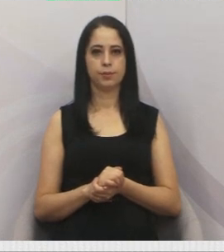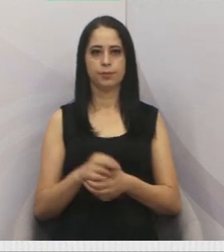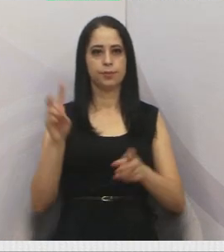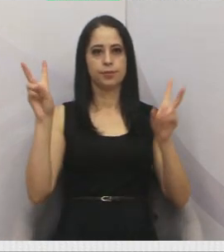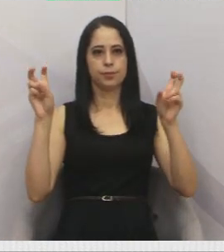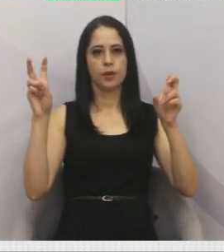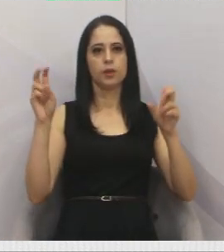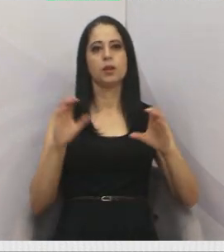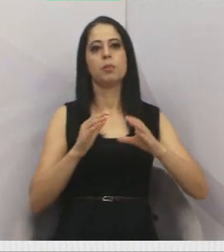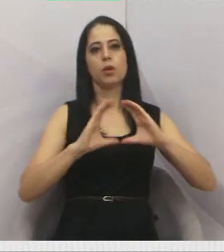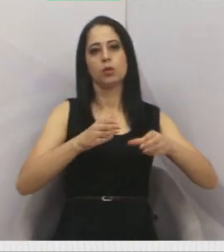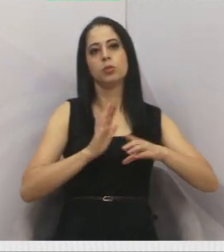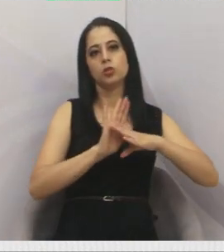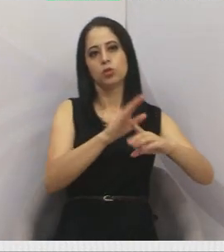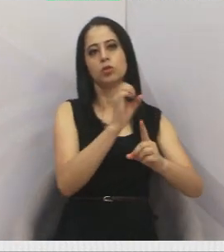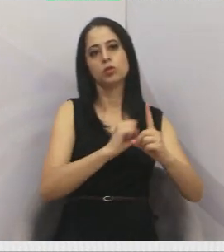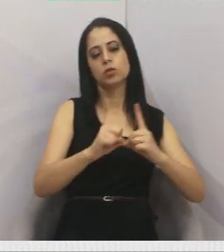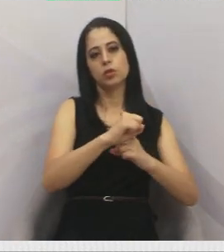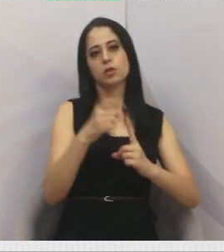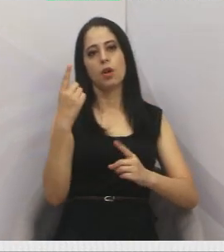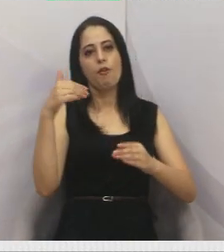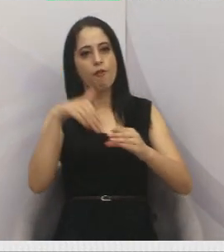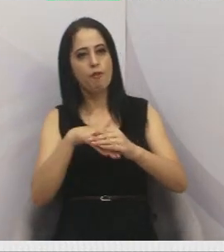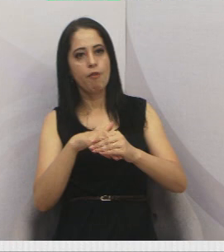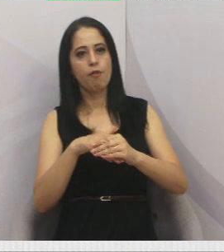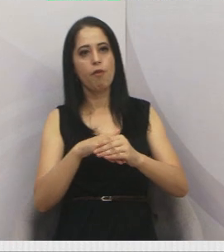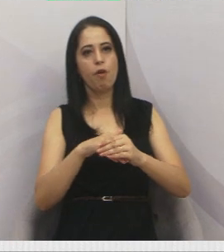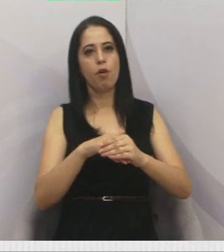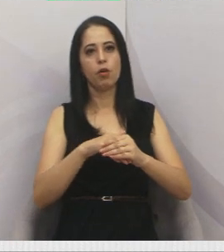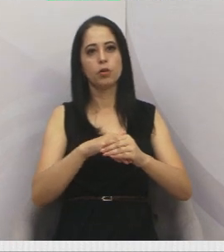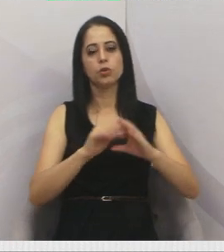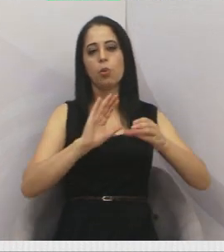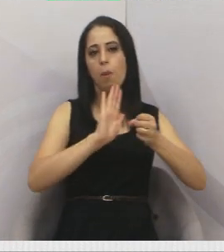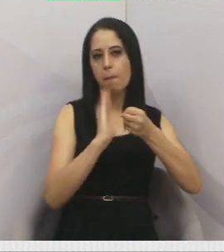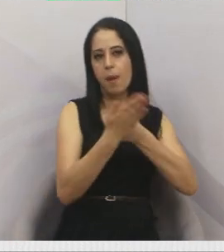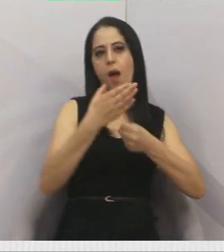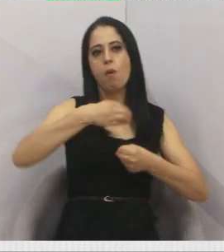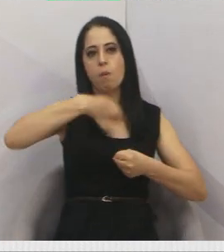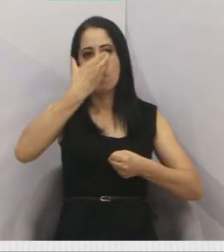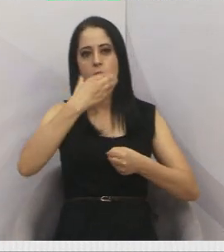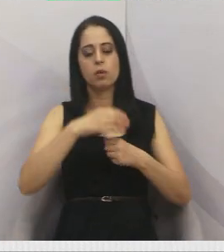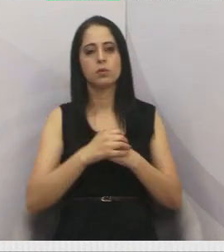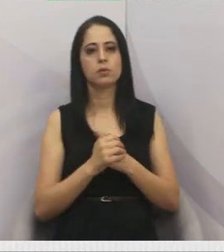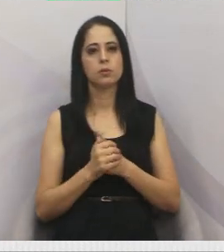Segmento Movimentos Populares, um voto para a Associação dos Moradores de Jardim Paraíso e Jardim Yolanda.